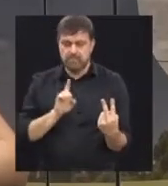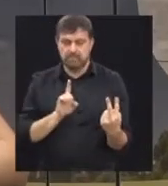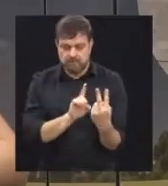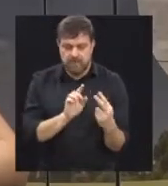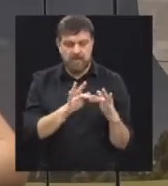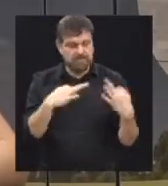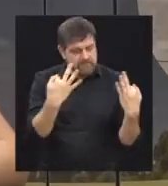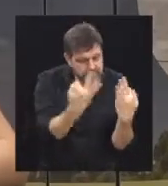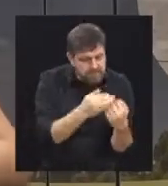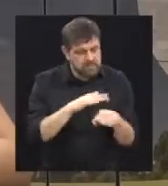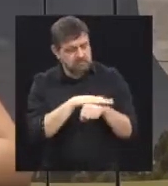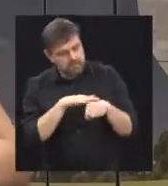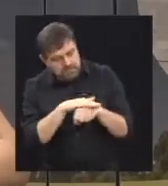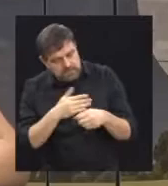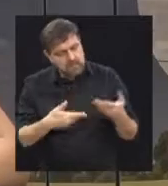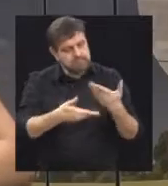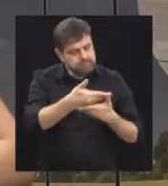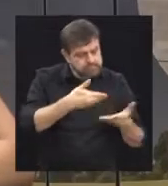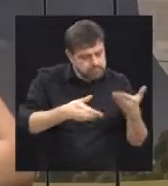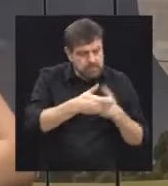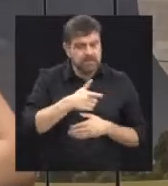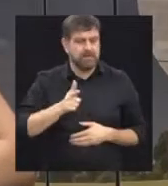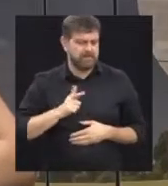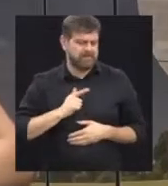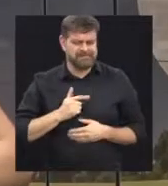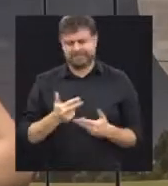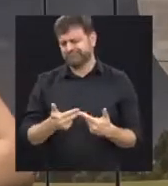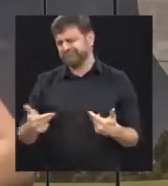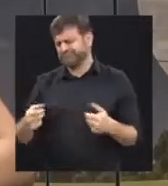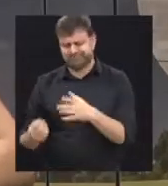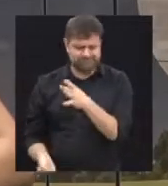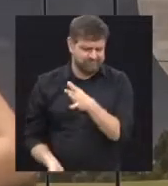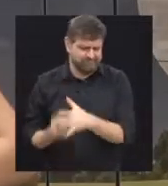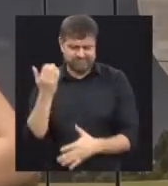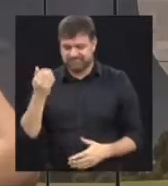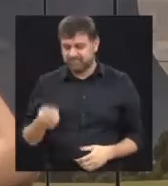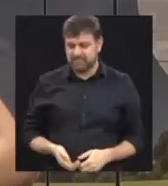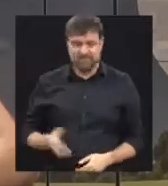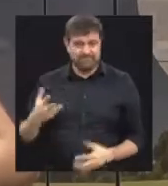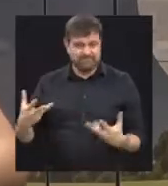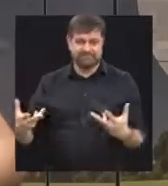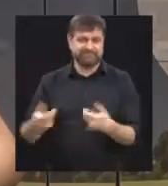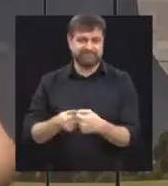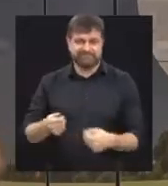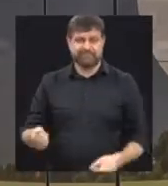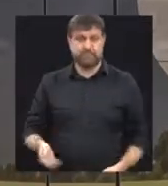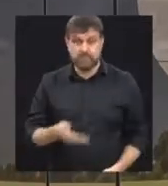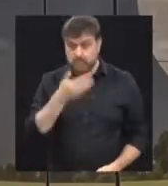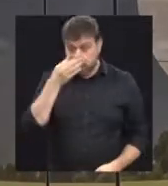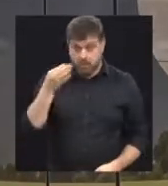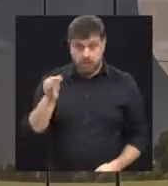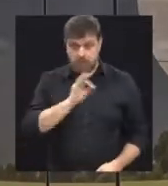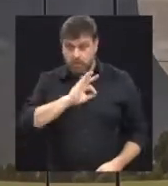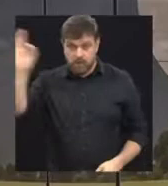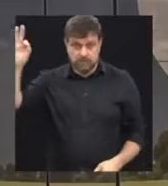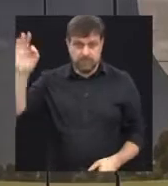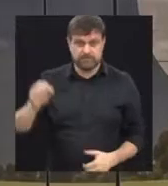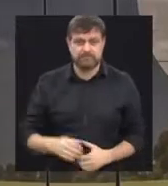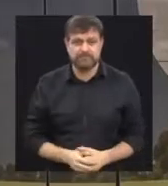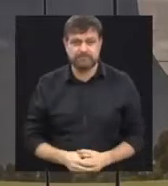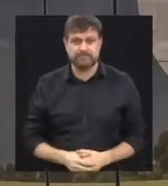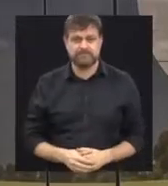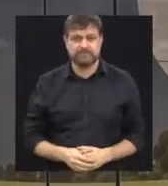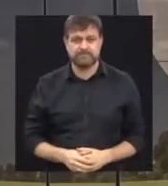envolver a família. E tem vários casos de sucesso com essas reuniões e com essas coisas que a gente consegue fazer mesmo com as